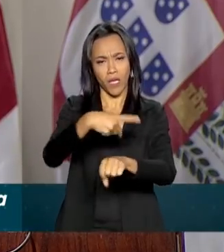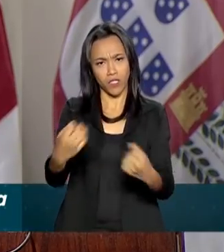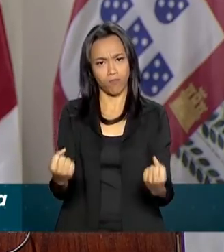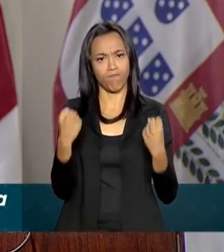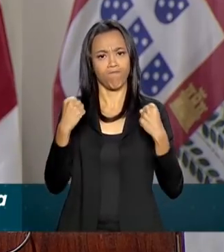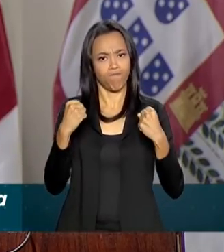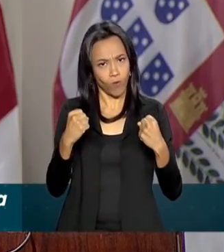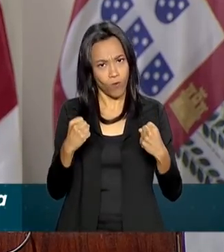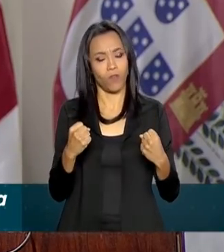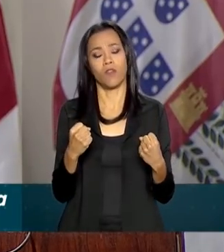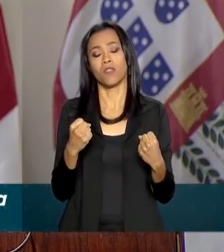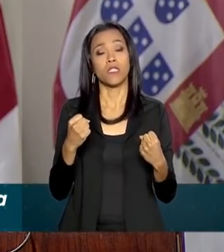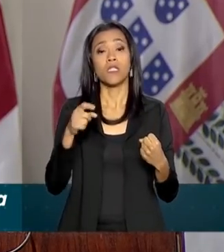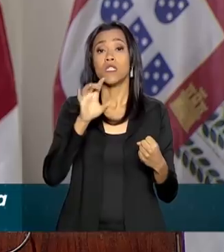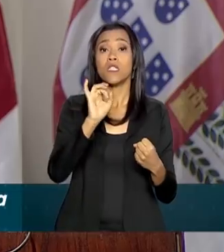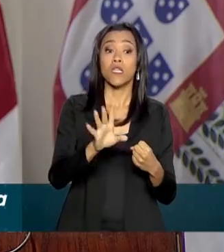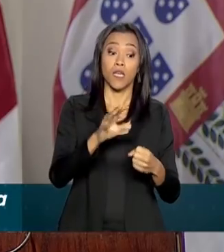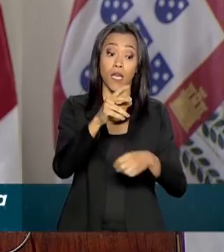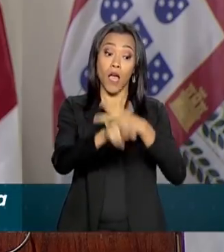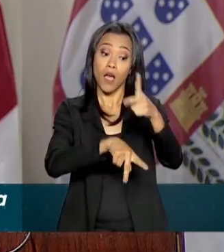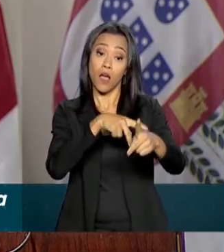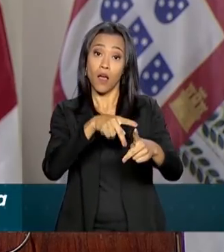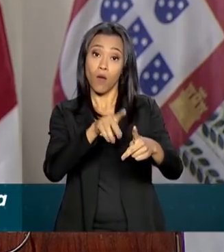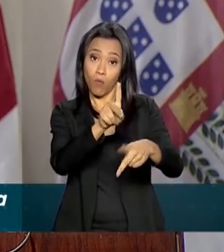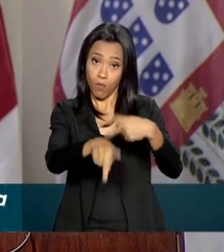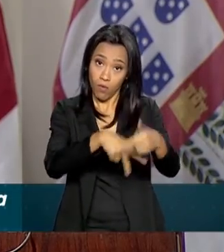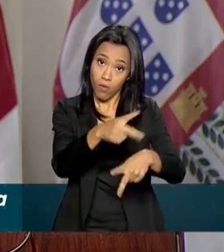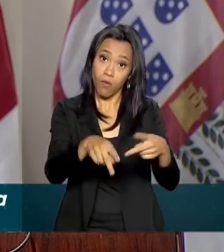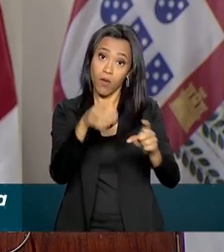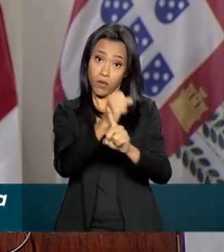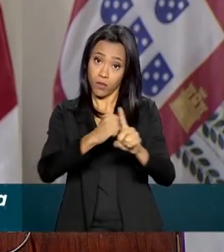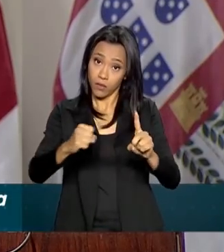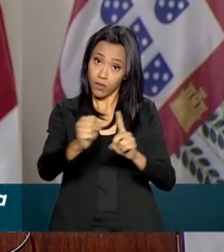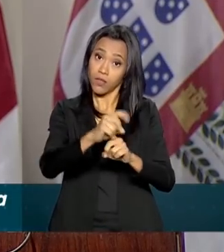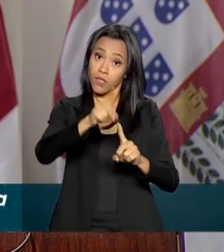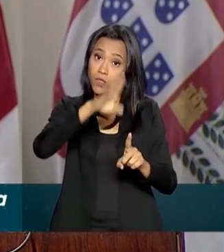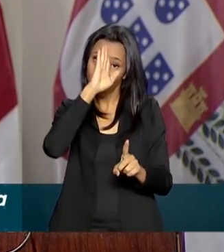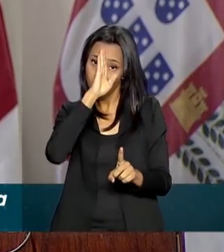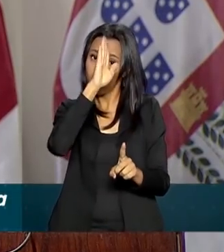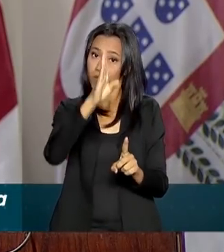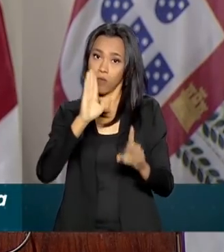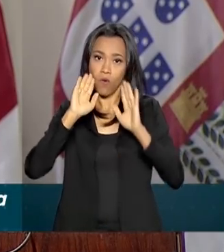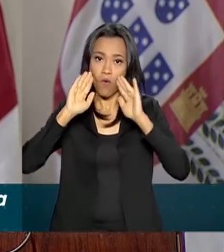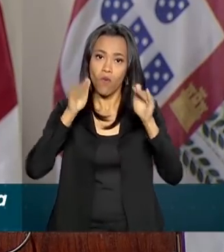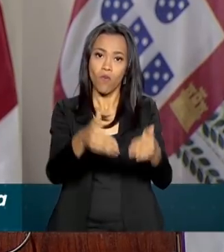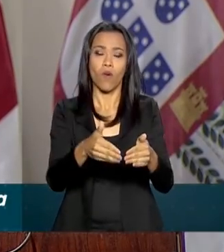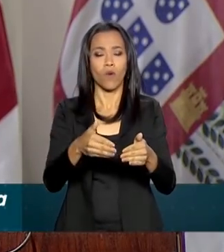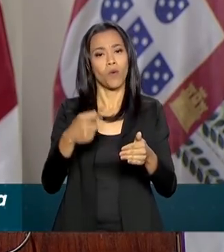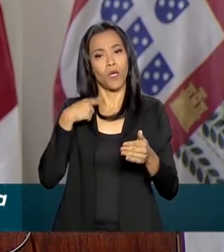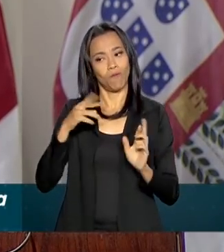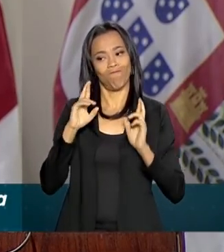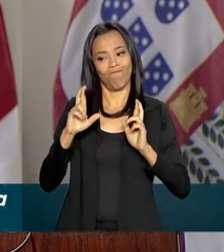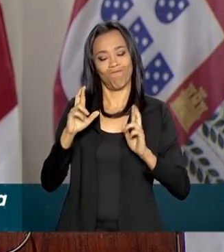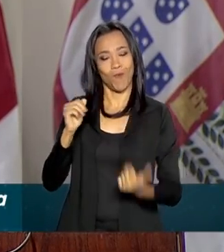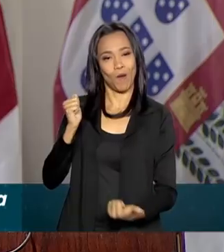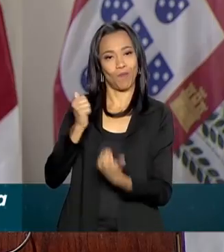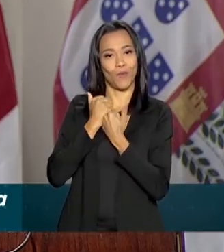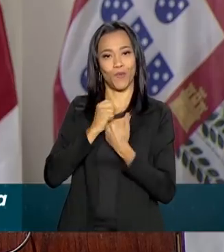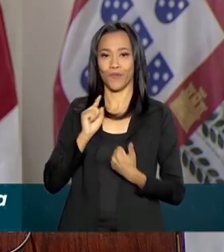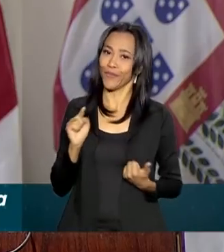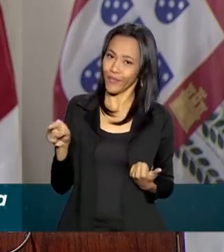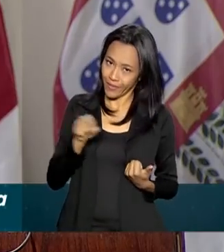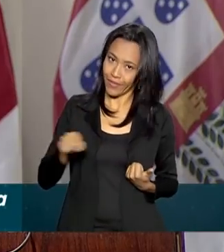sociedade e não o estado seja a grande protagonista conto com todos vocês para